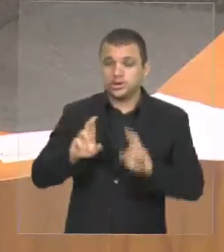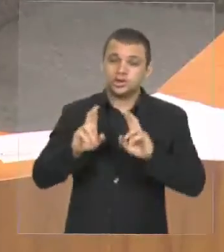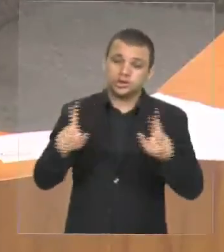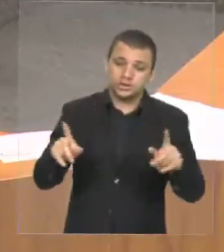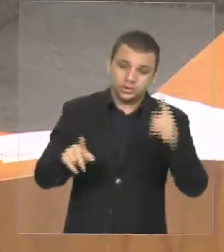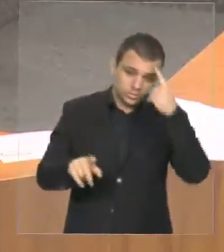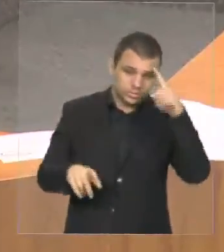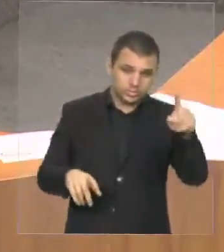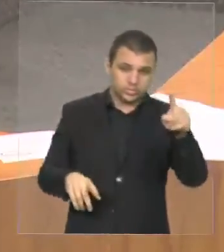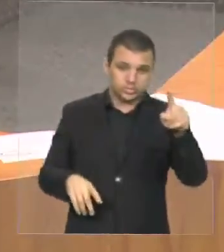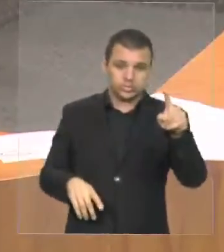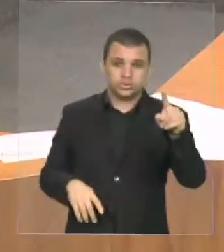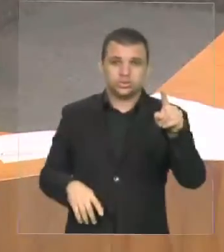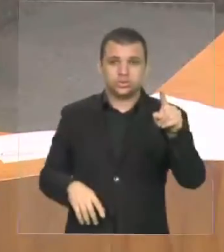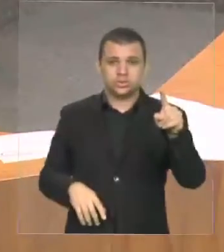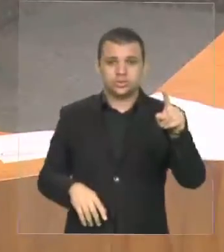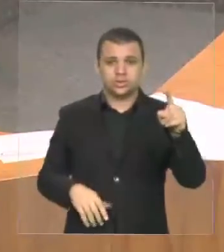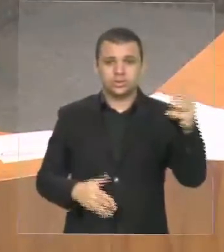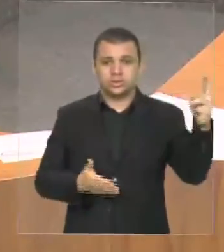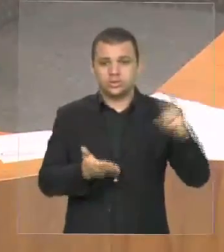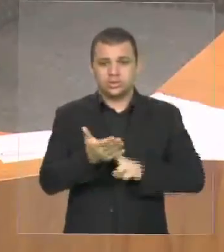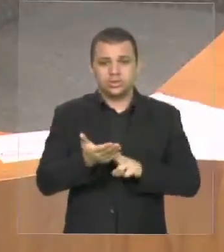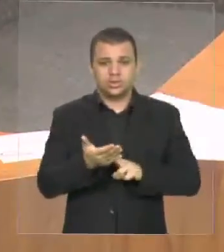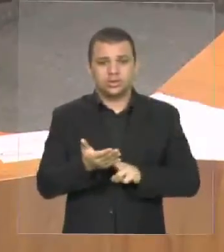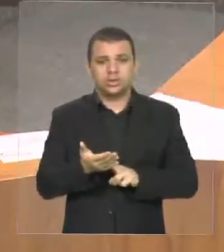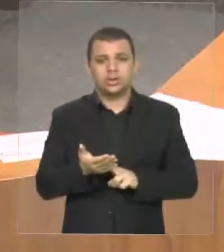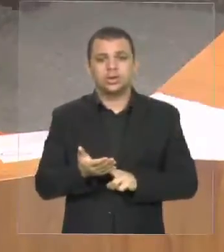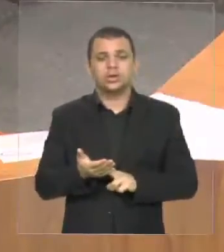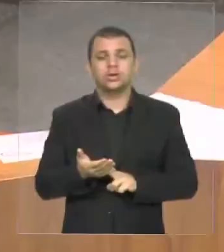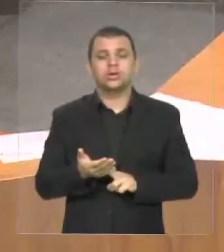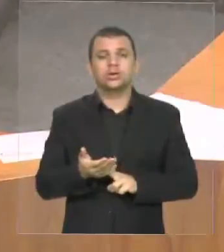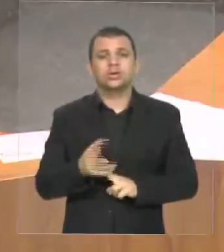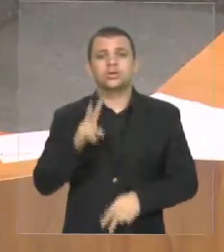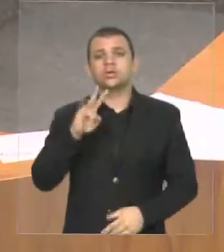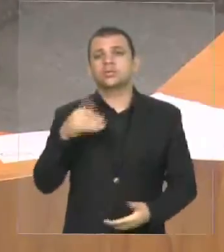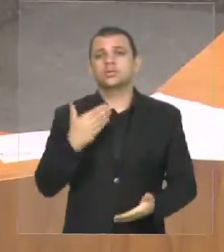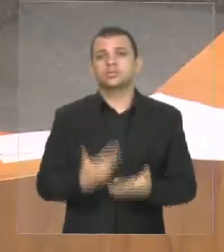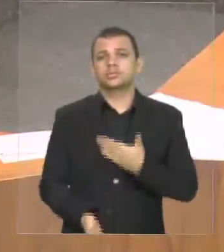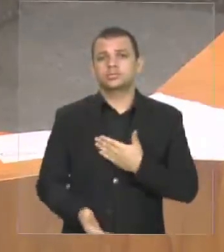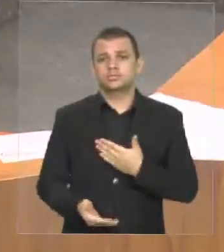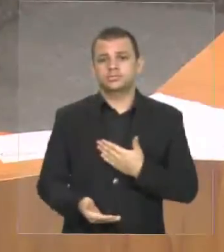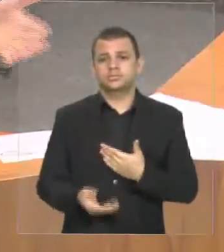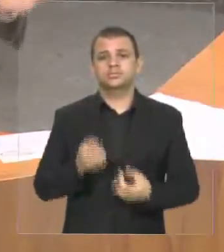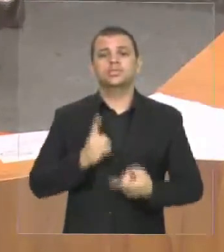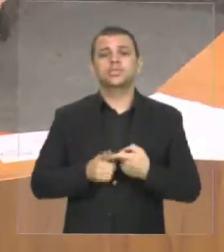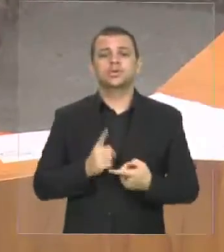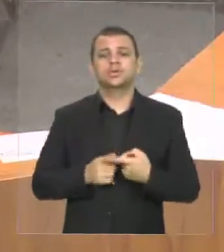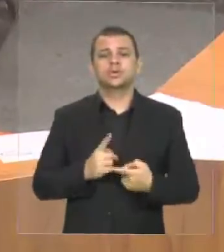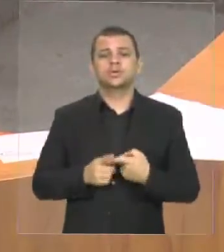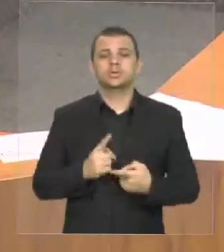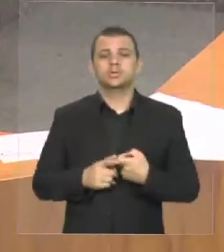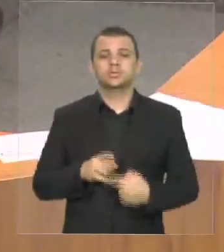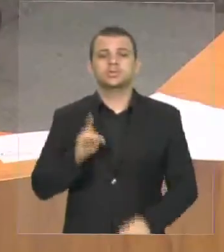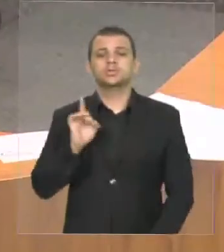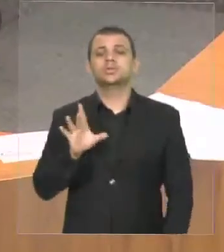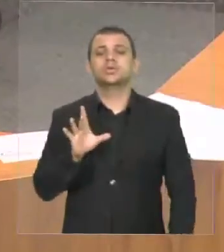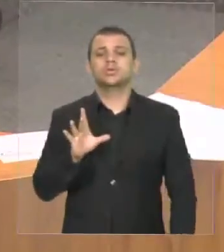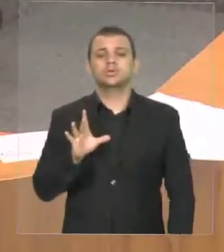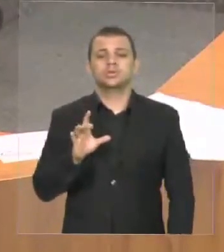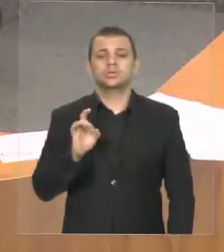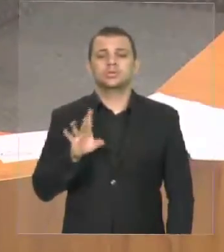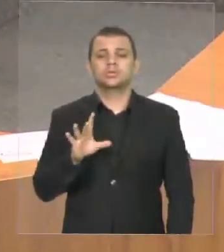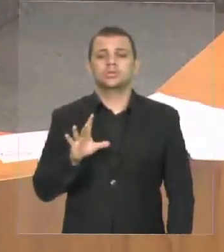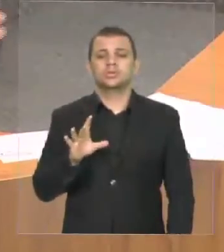do lançamento da notificação, vão perder esse benefício porque está fazendo simplesmente, deputado Rafael